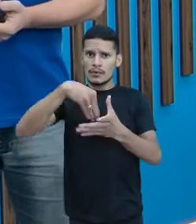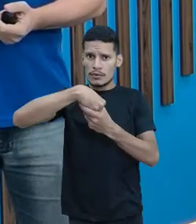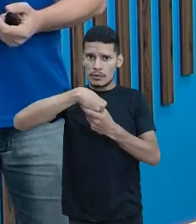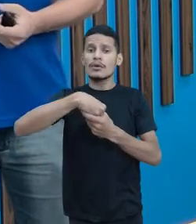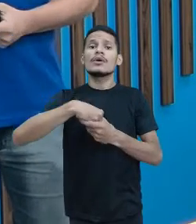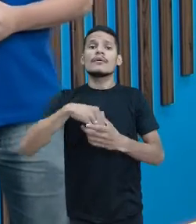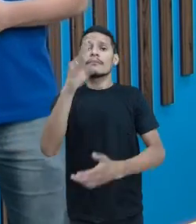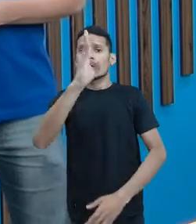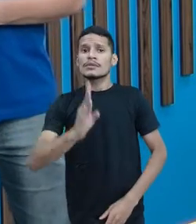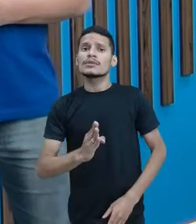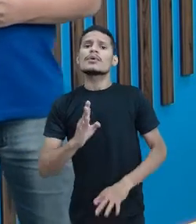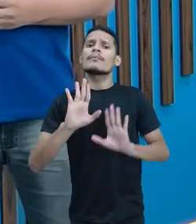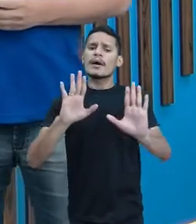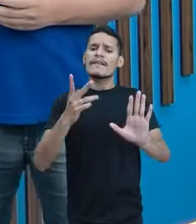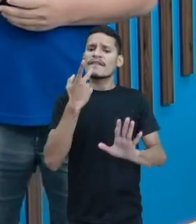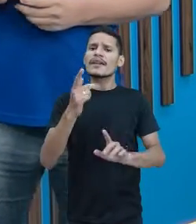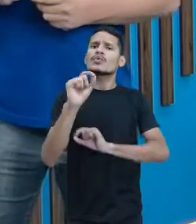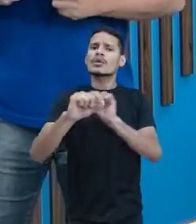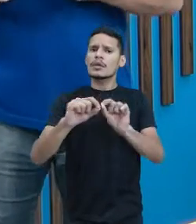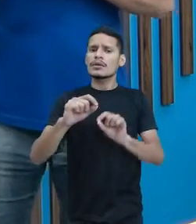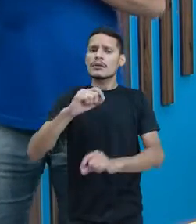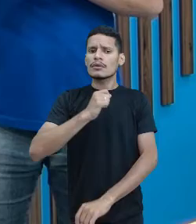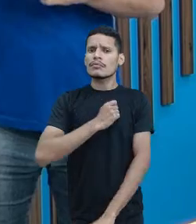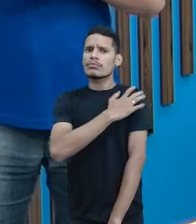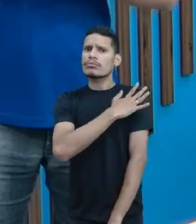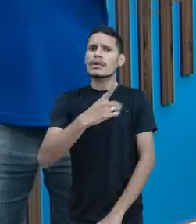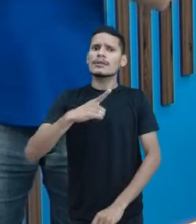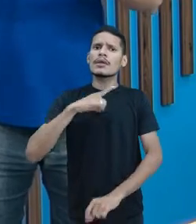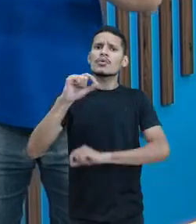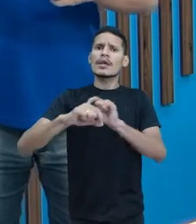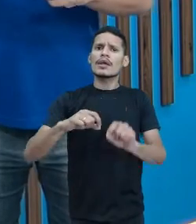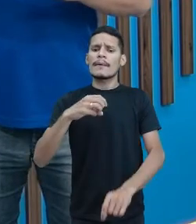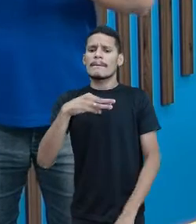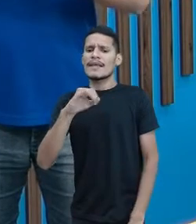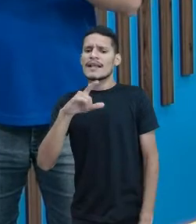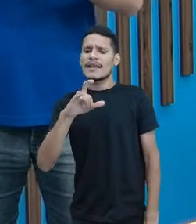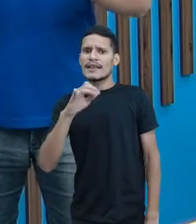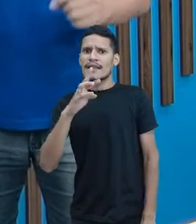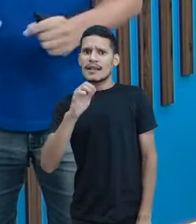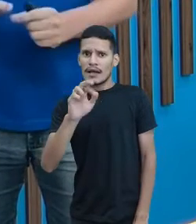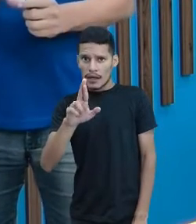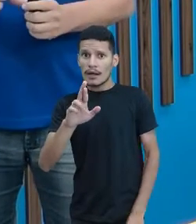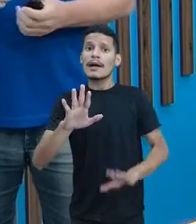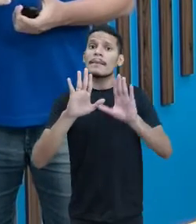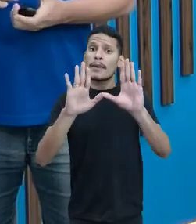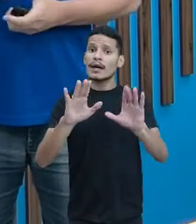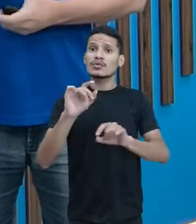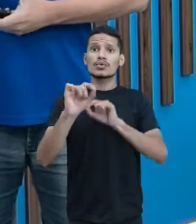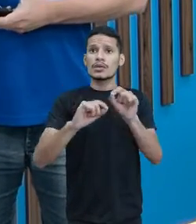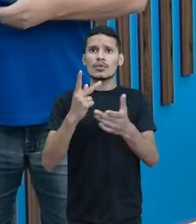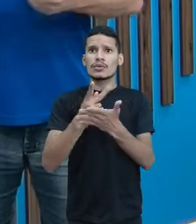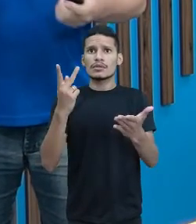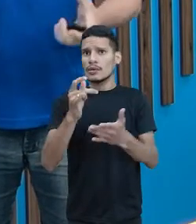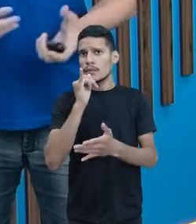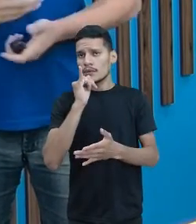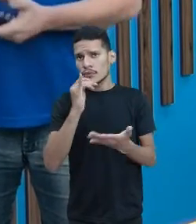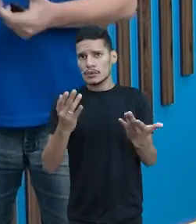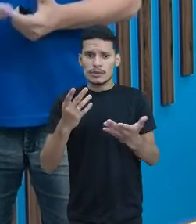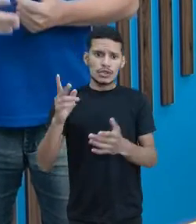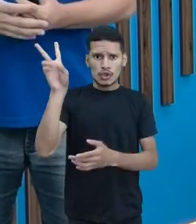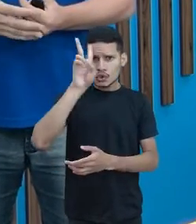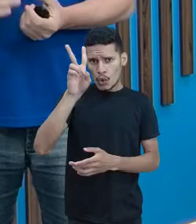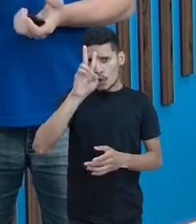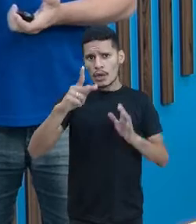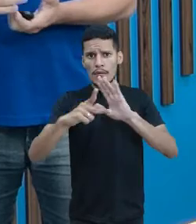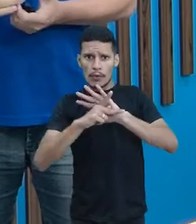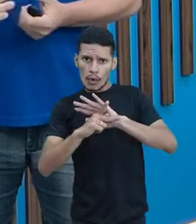civil, vocês geralmente encontram, né, uma referência à ditadura militar, né? Mas a gente entende que, né, aliás, a história, o estudo